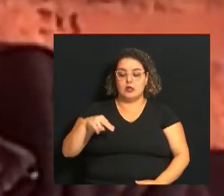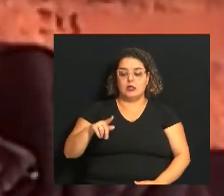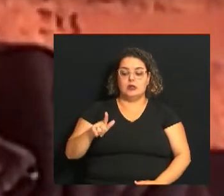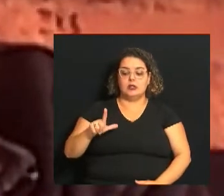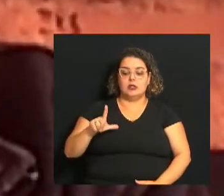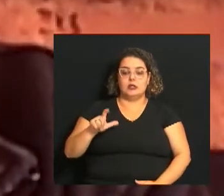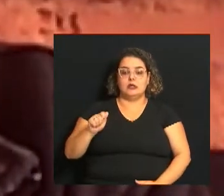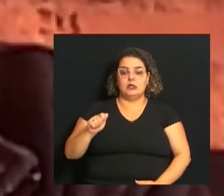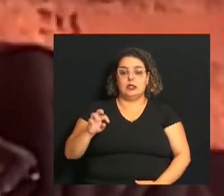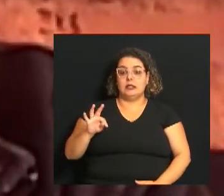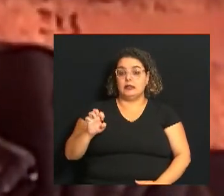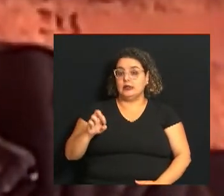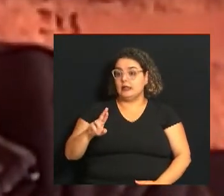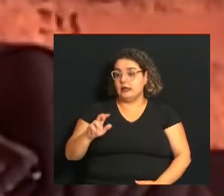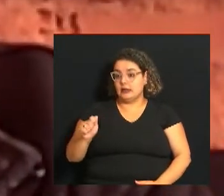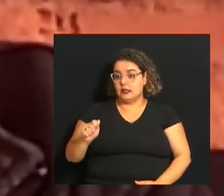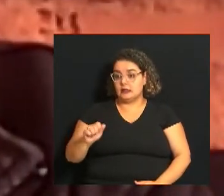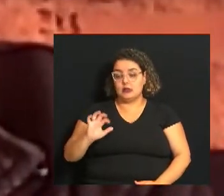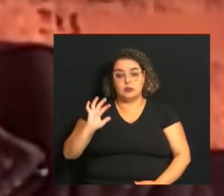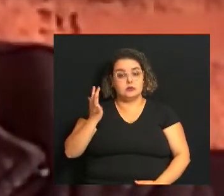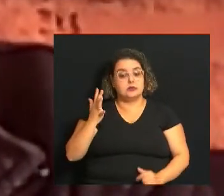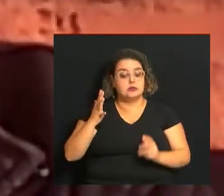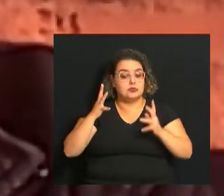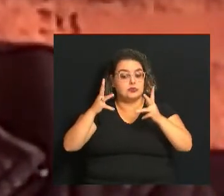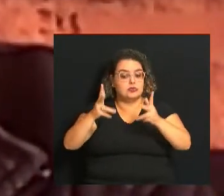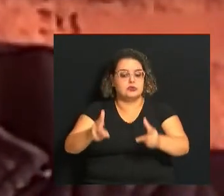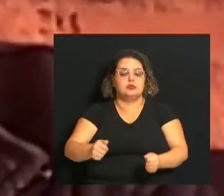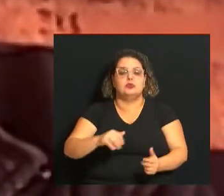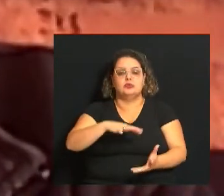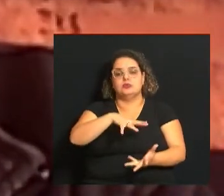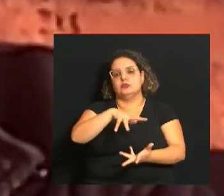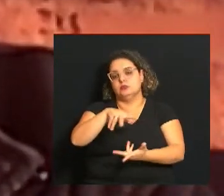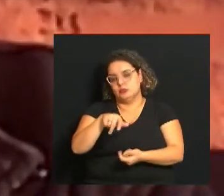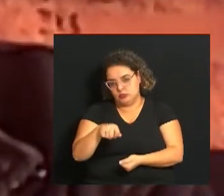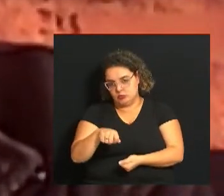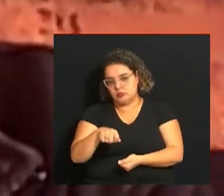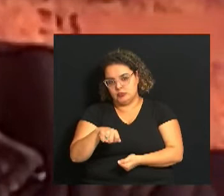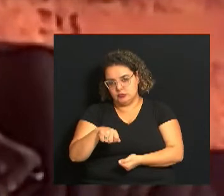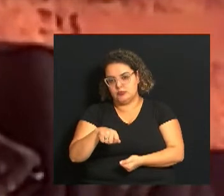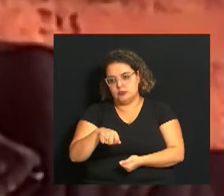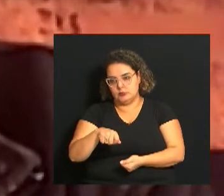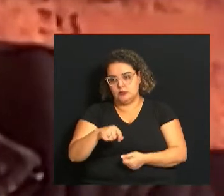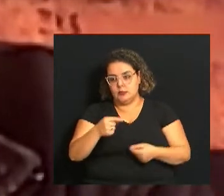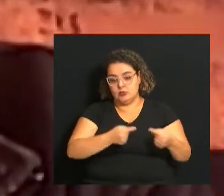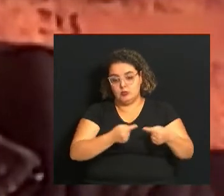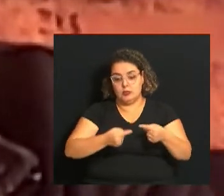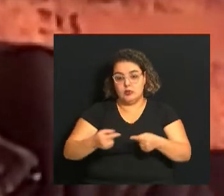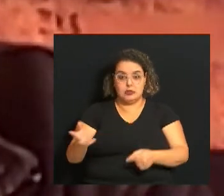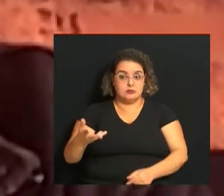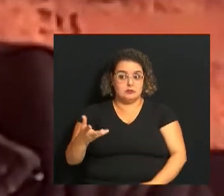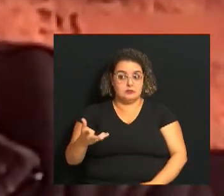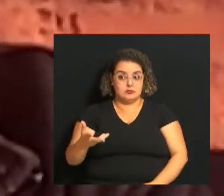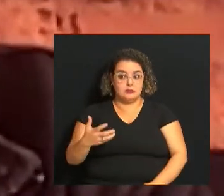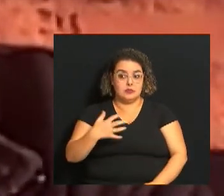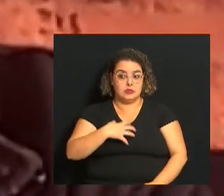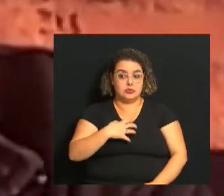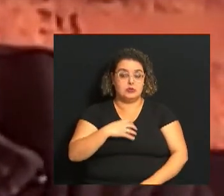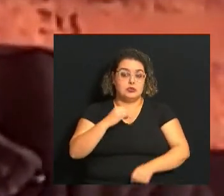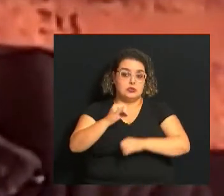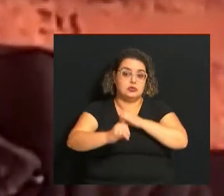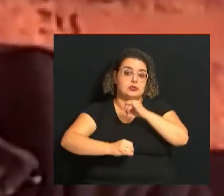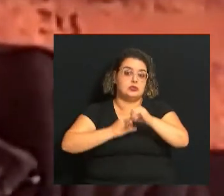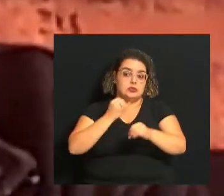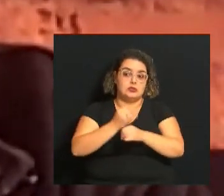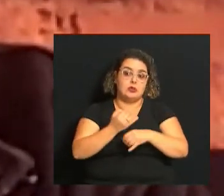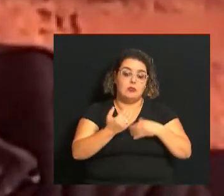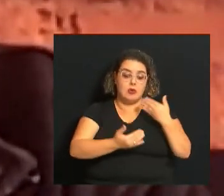no mundo inteiro, né? E esse embate se acelerou, de fato, pela internet, porque esses processos,